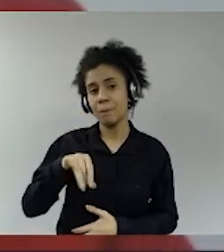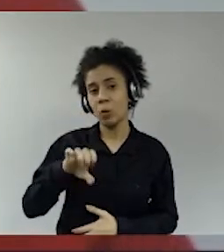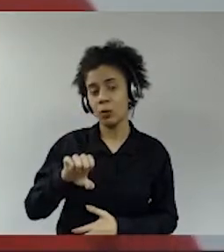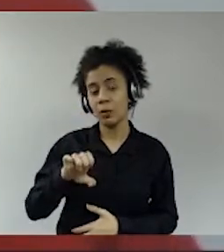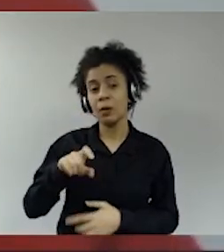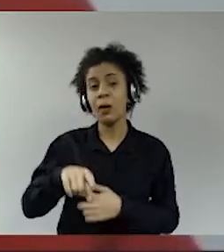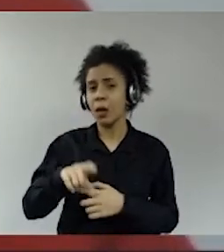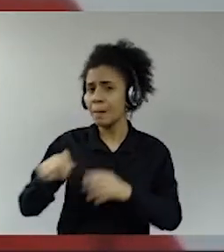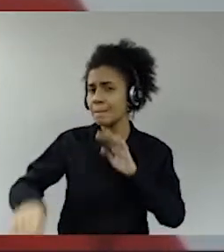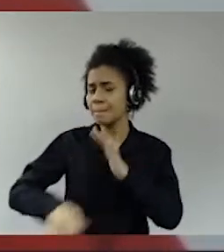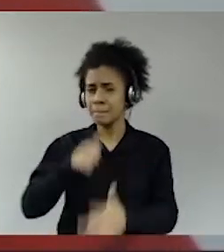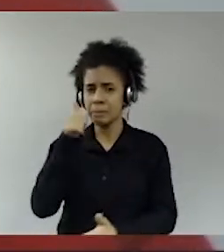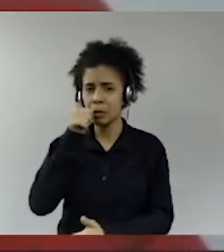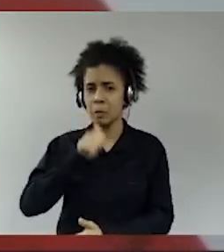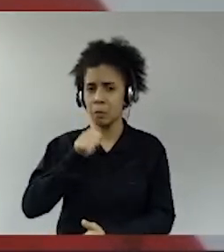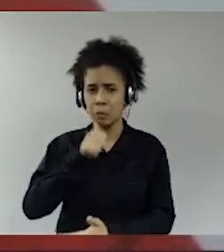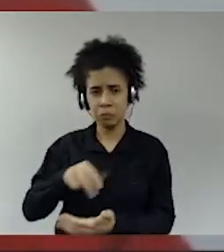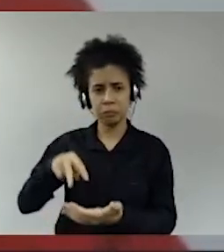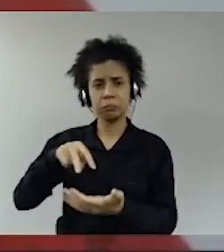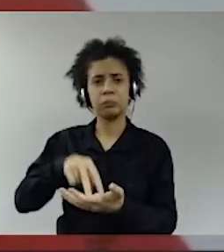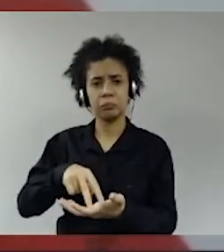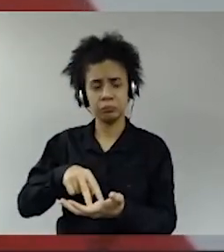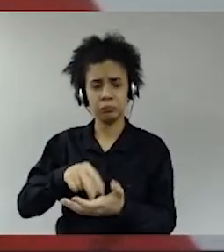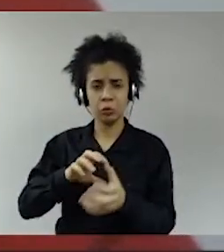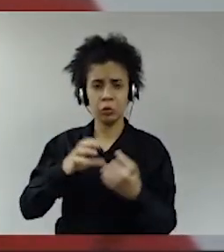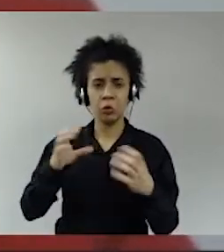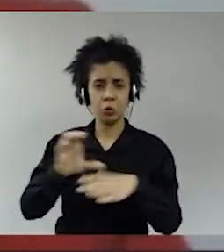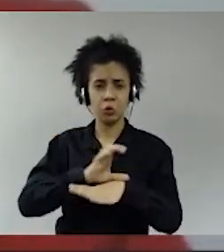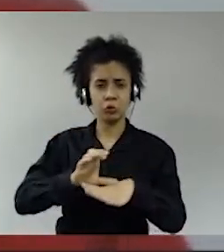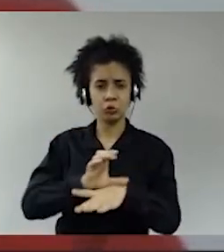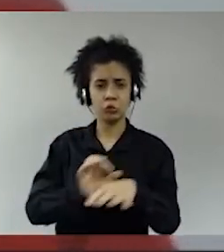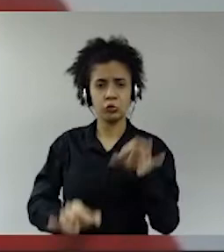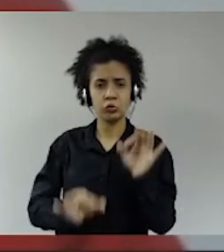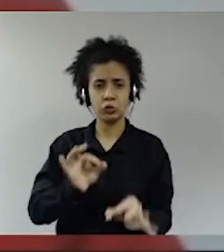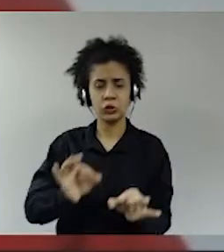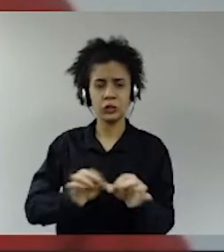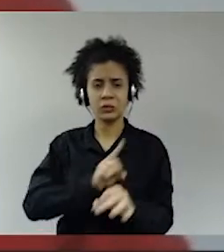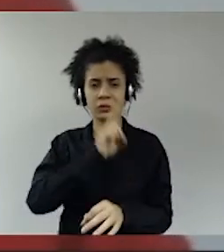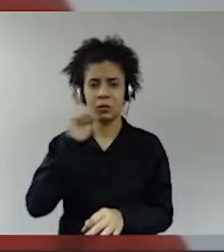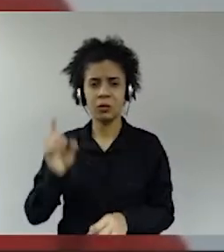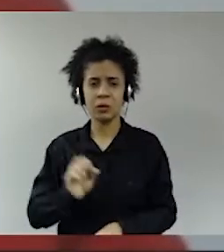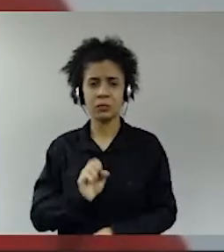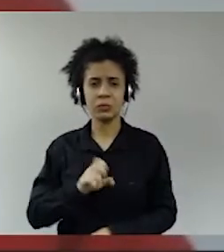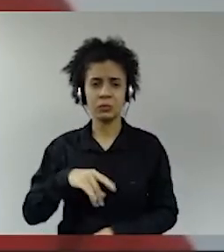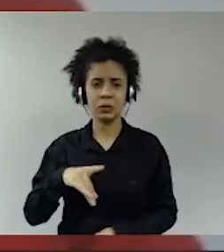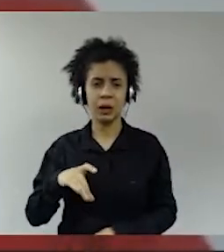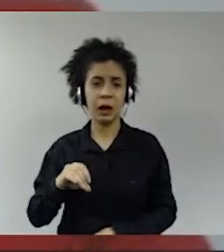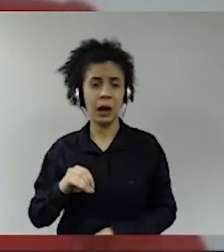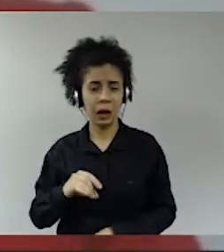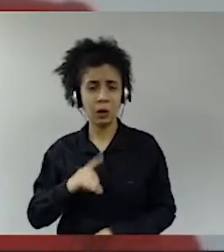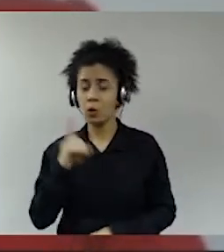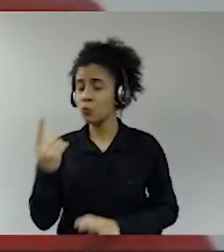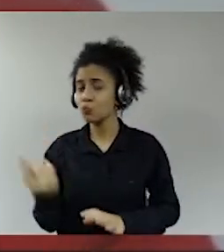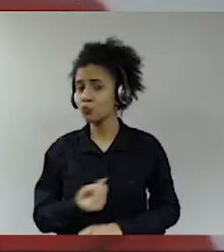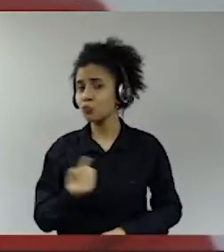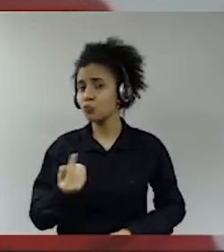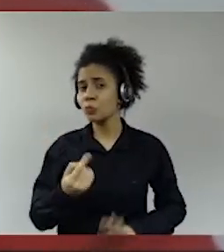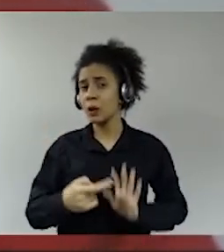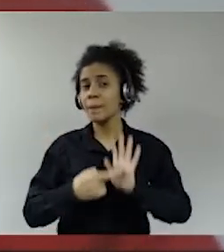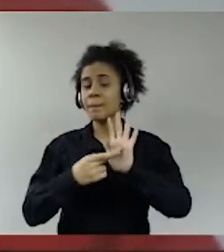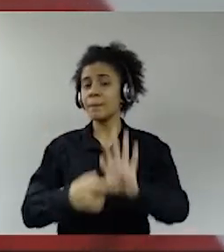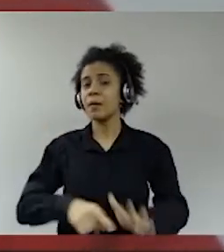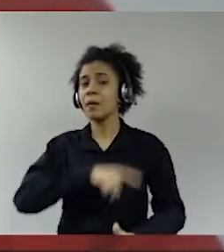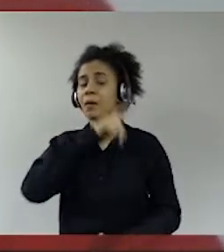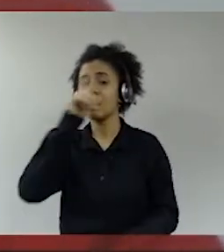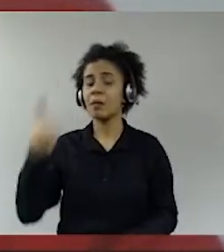primeira mulher a presidir a Comissão de Constituição e Justiça do Senado. É a única representante de Mato Grosso do